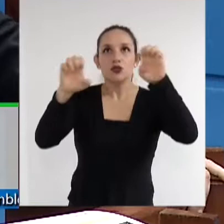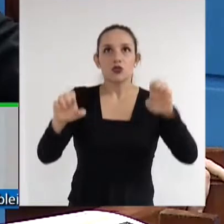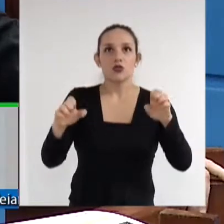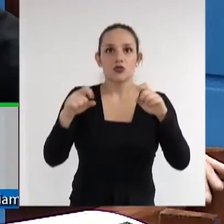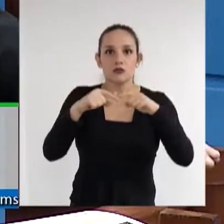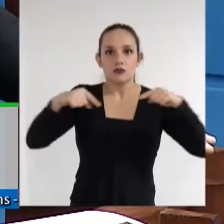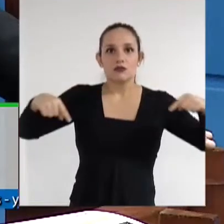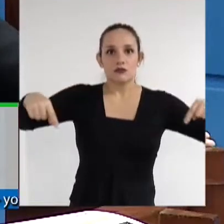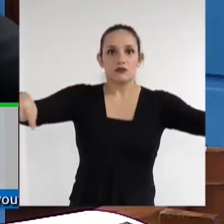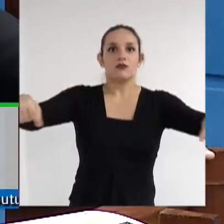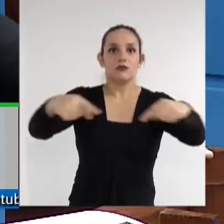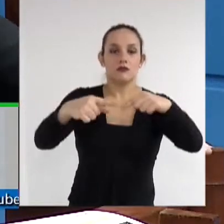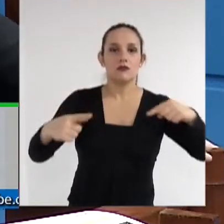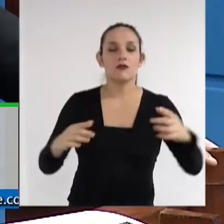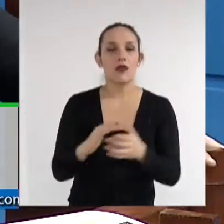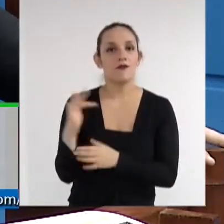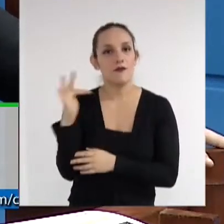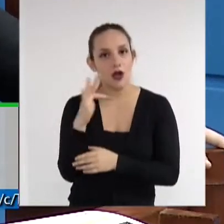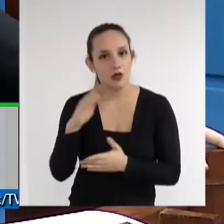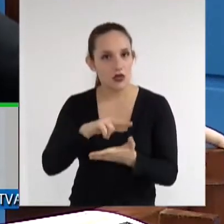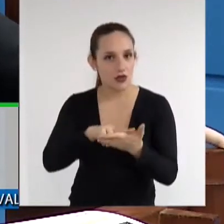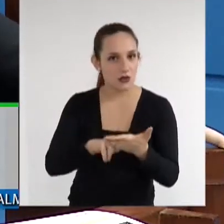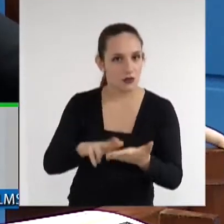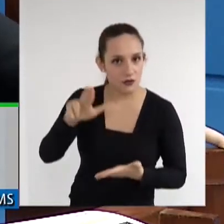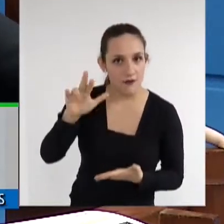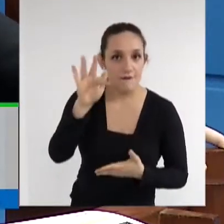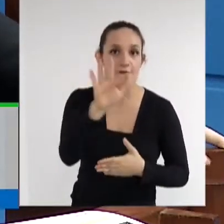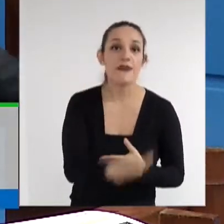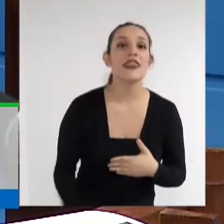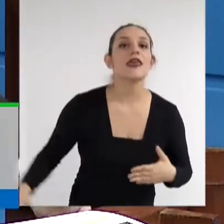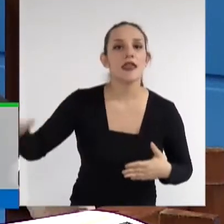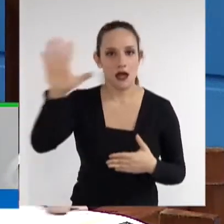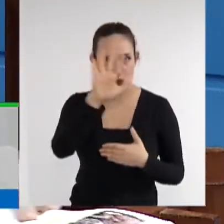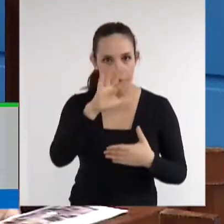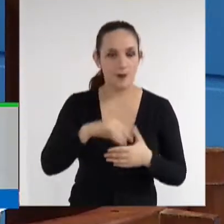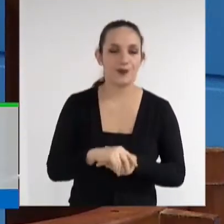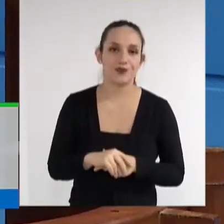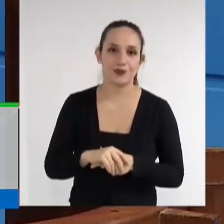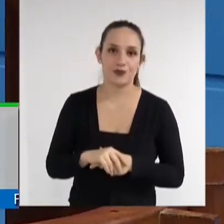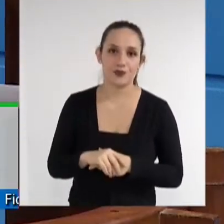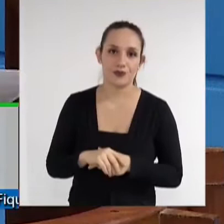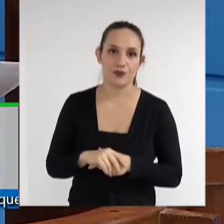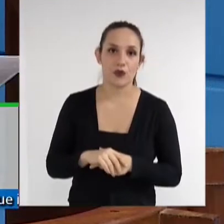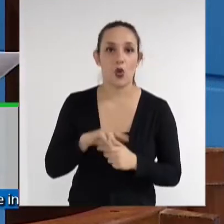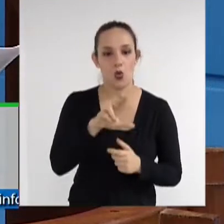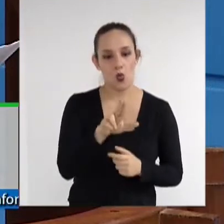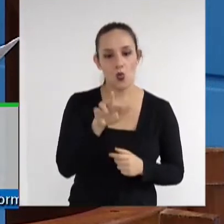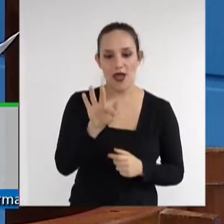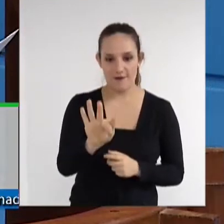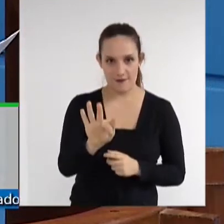equipamentos. Então, as universidades federais, elas